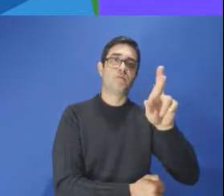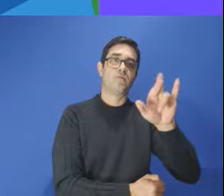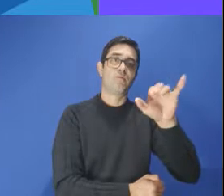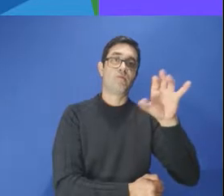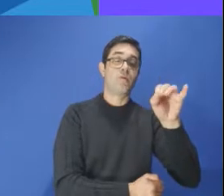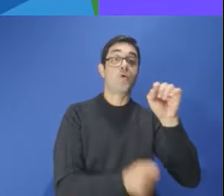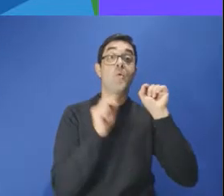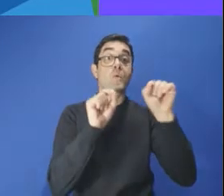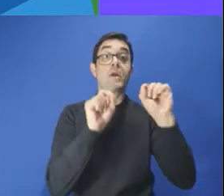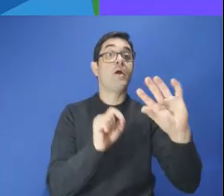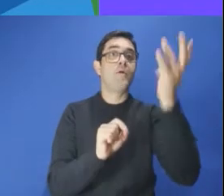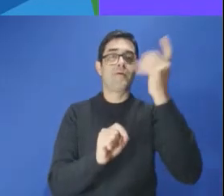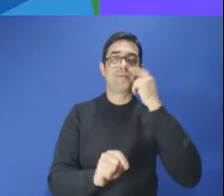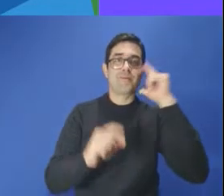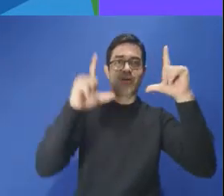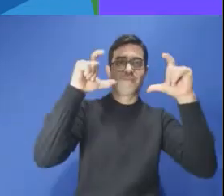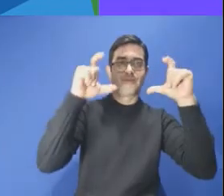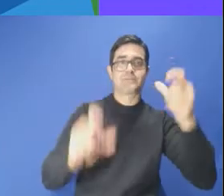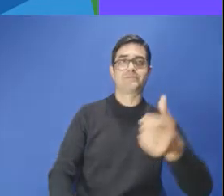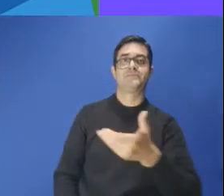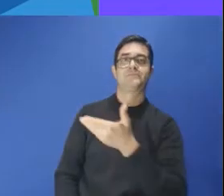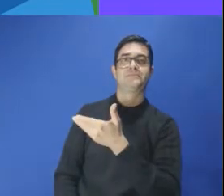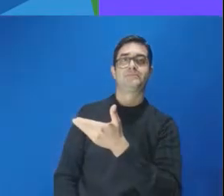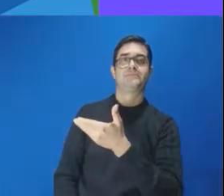ver nessa figura, em que uma estátua foi ao longo do tempo